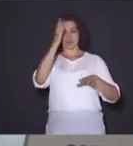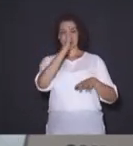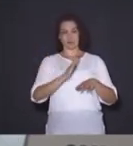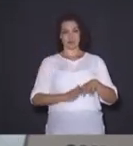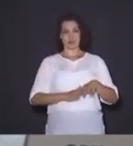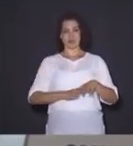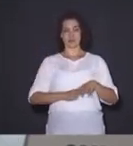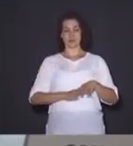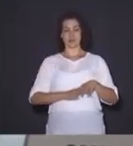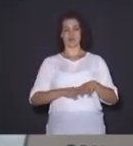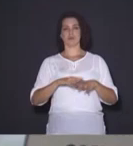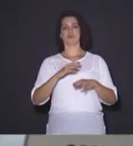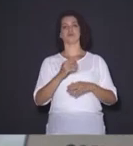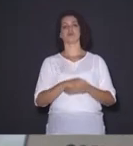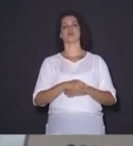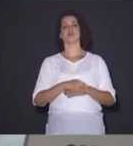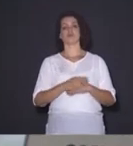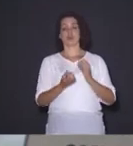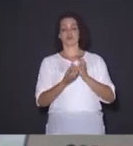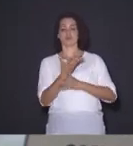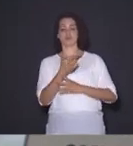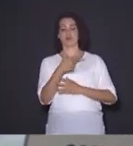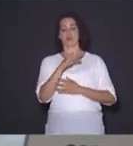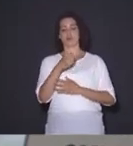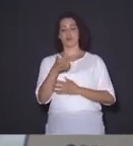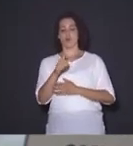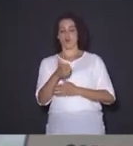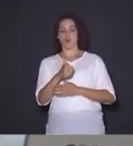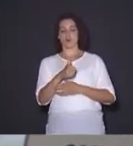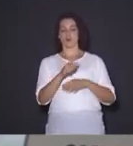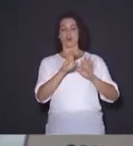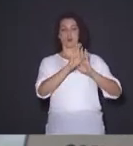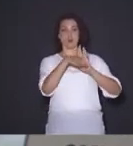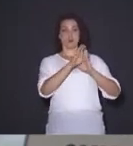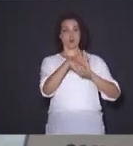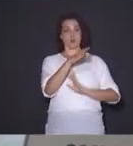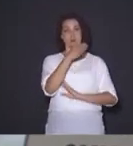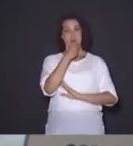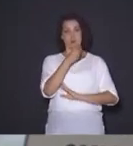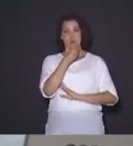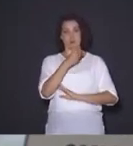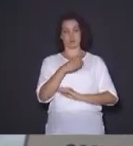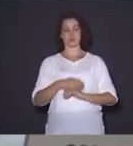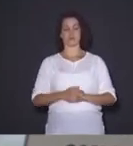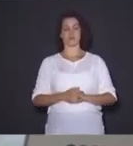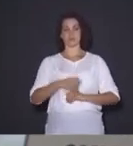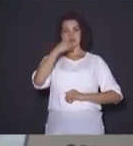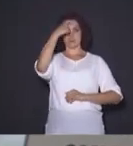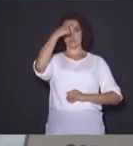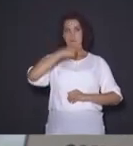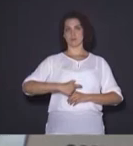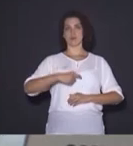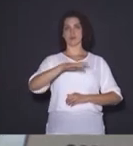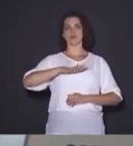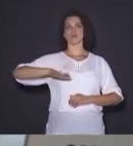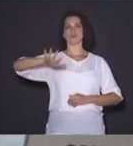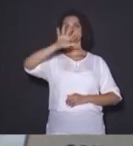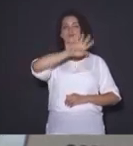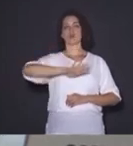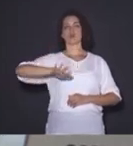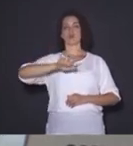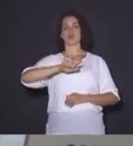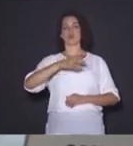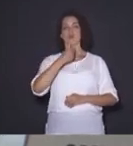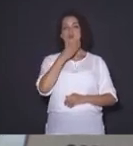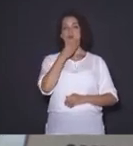da edição de 2011 ele traz pra gente definição de homem o ser humano em geral o homem é um